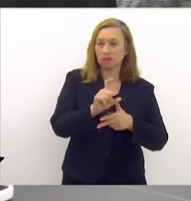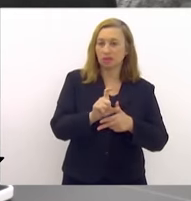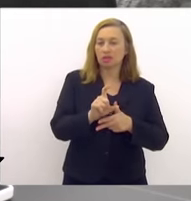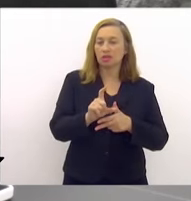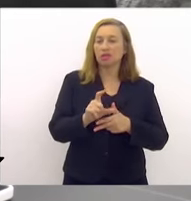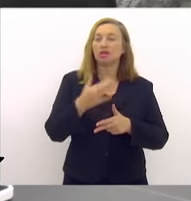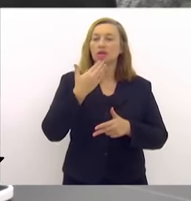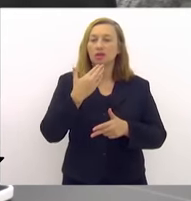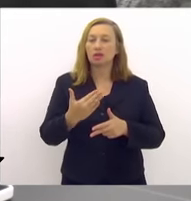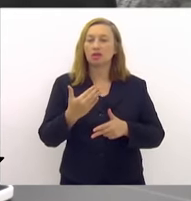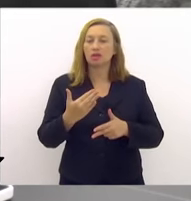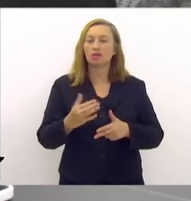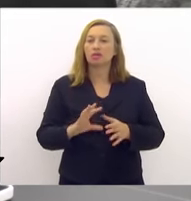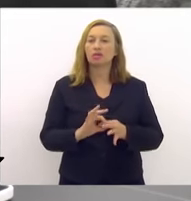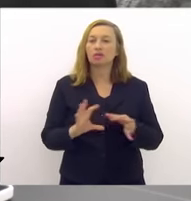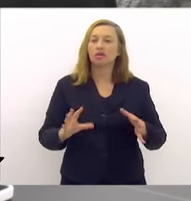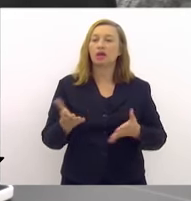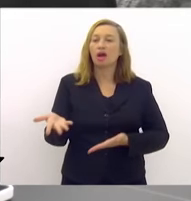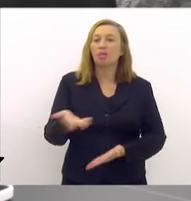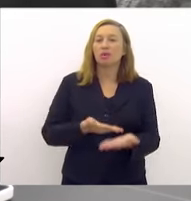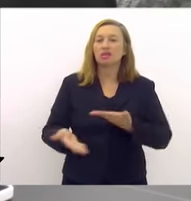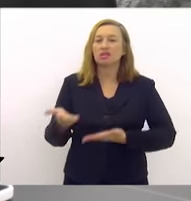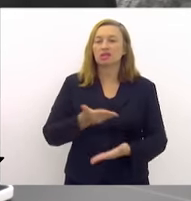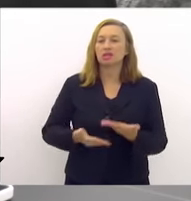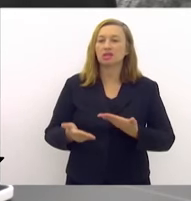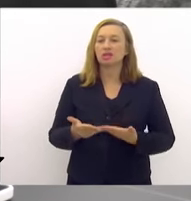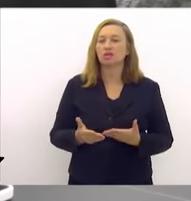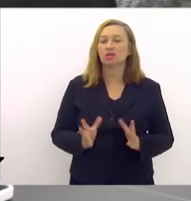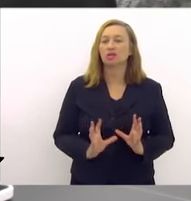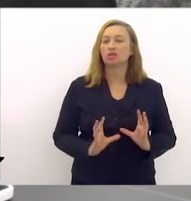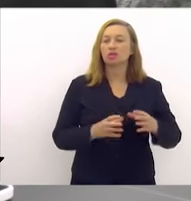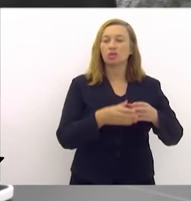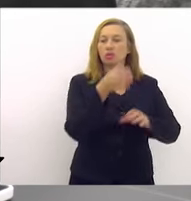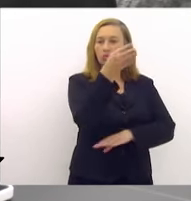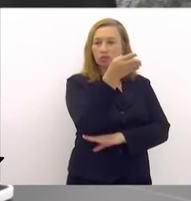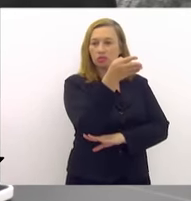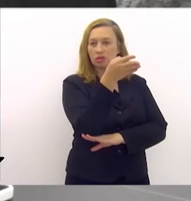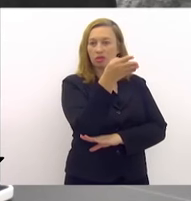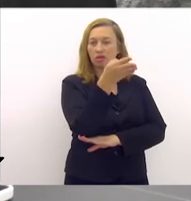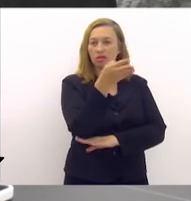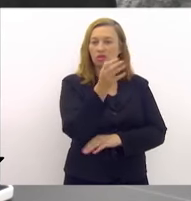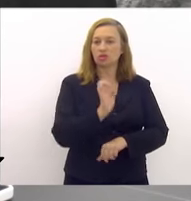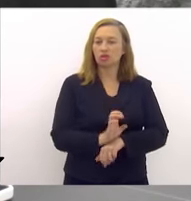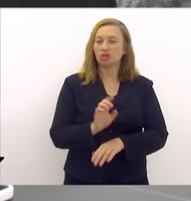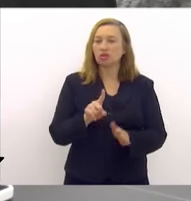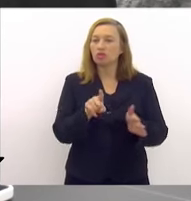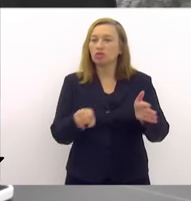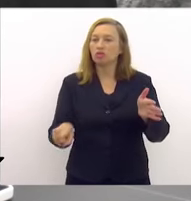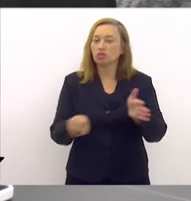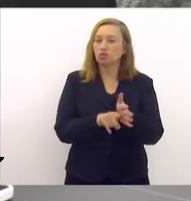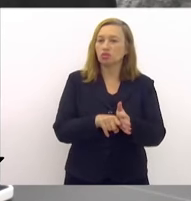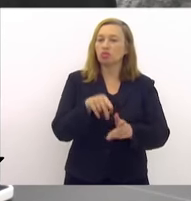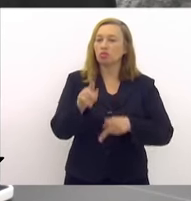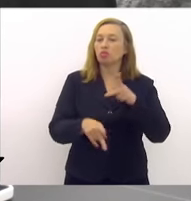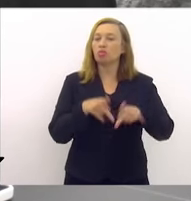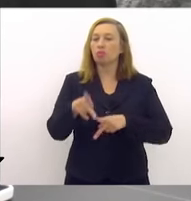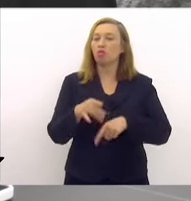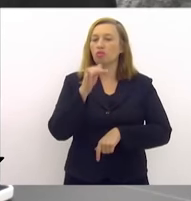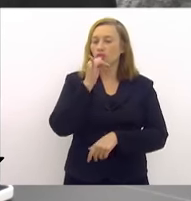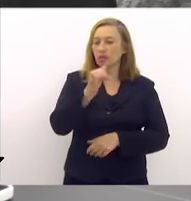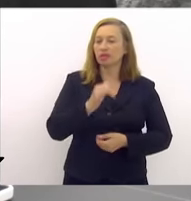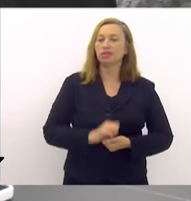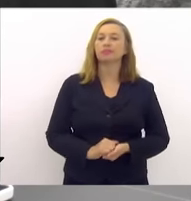de seus órgãos competentes, a firmar parceria com a rede hoteleira do Estado, de modo a conceder descontos para a população